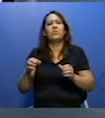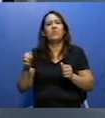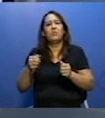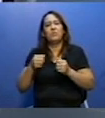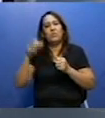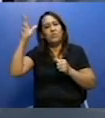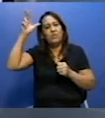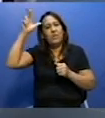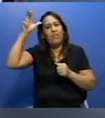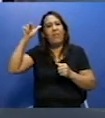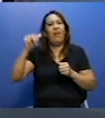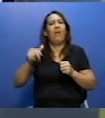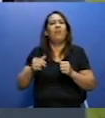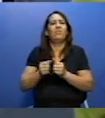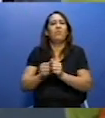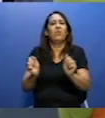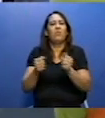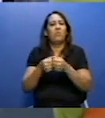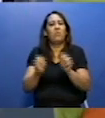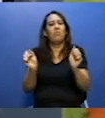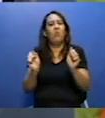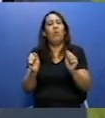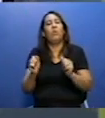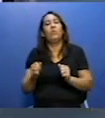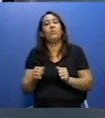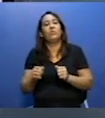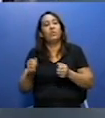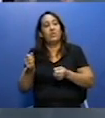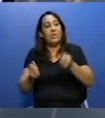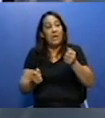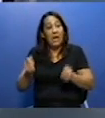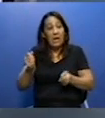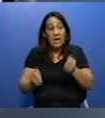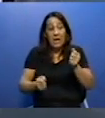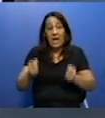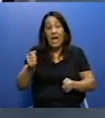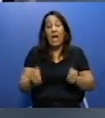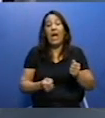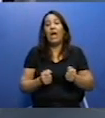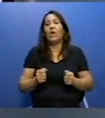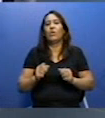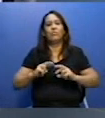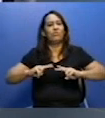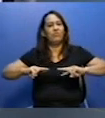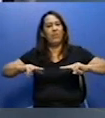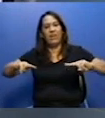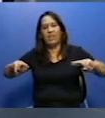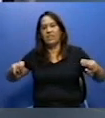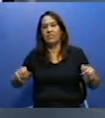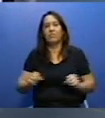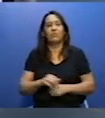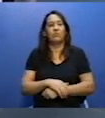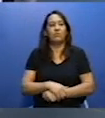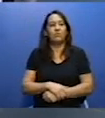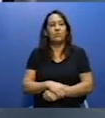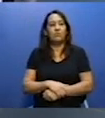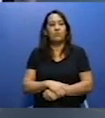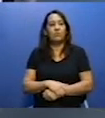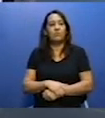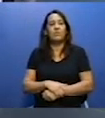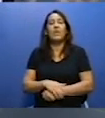primeira, na segunda apareceu o bonde e na terceira os carros. Então, olha lá, essa avenida sempre